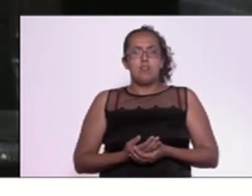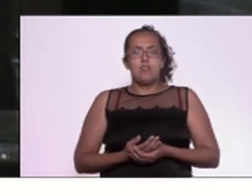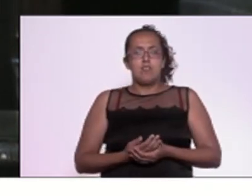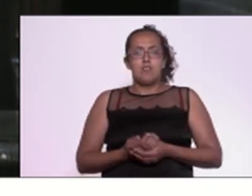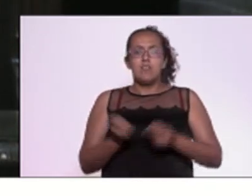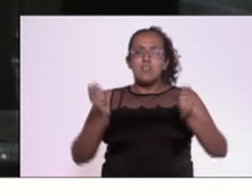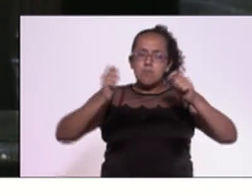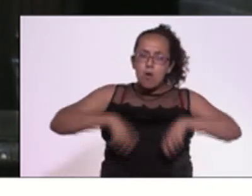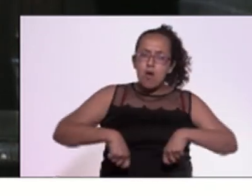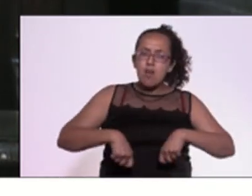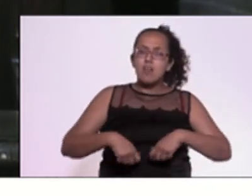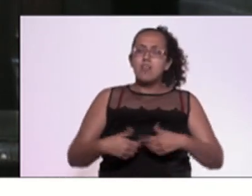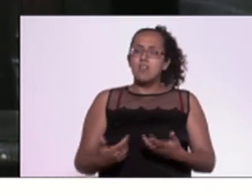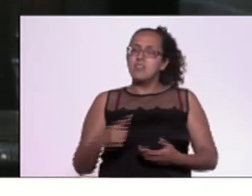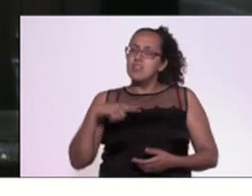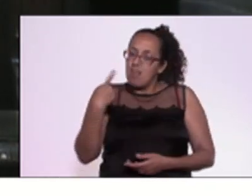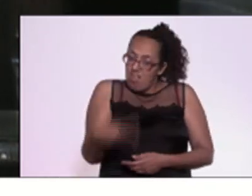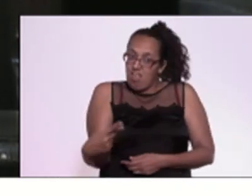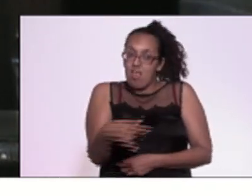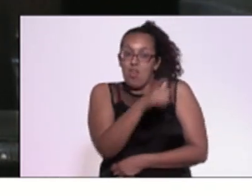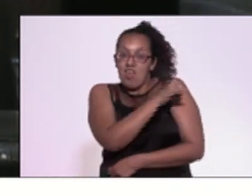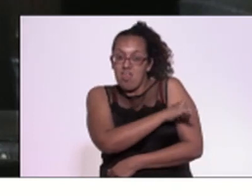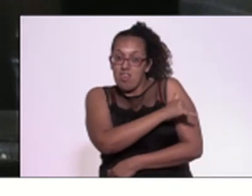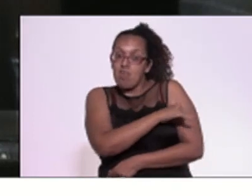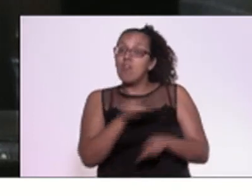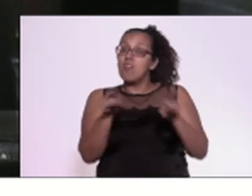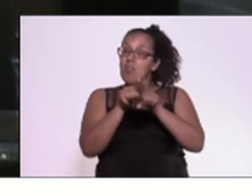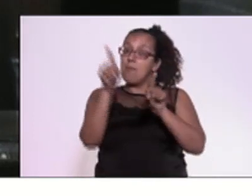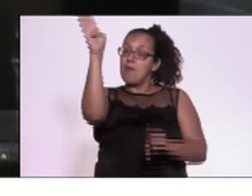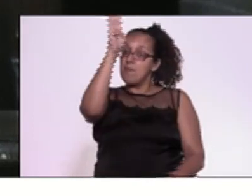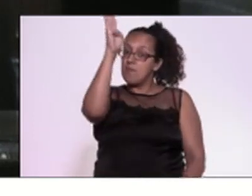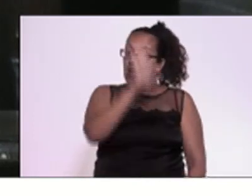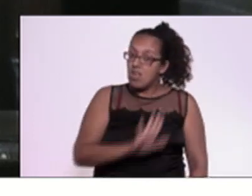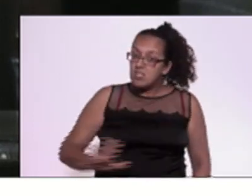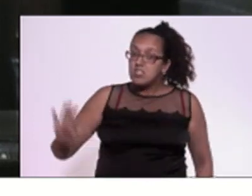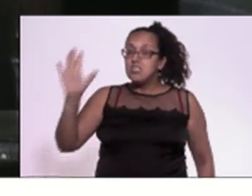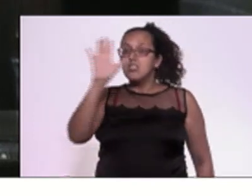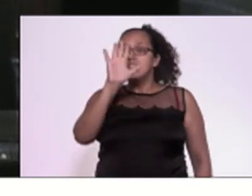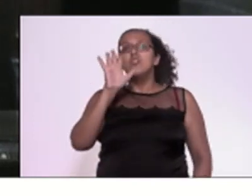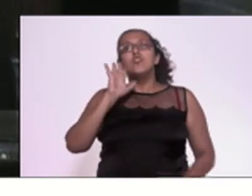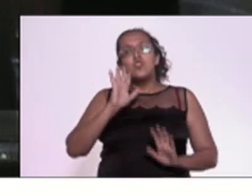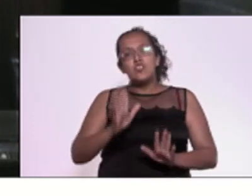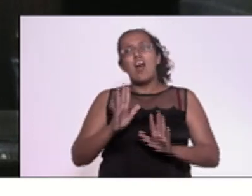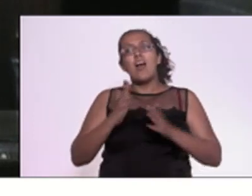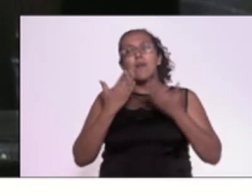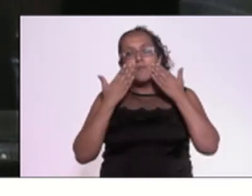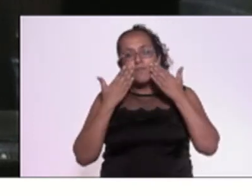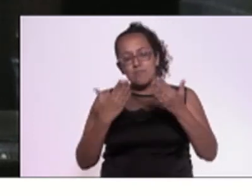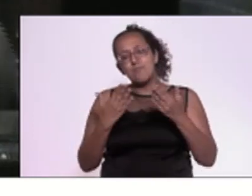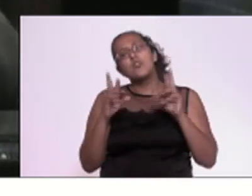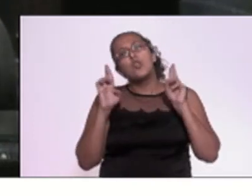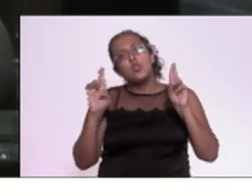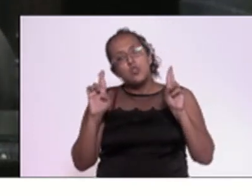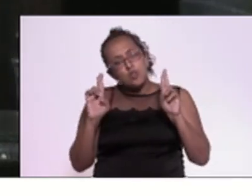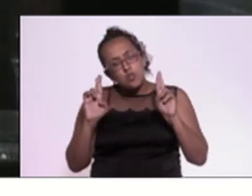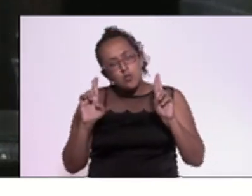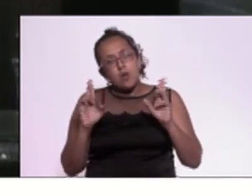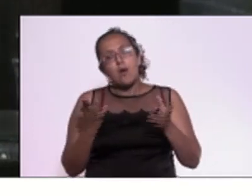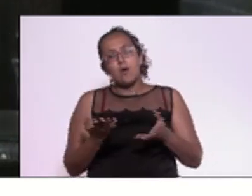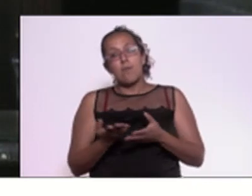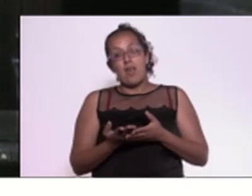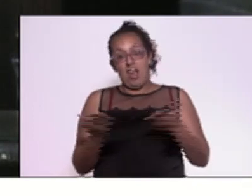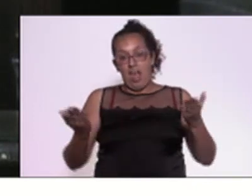eletrônicas, por todas as ofertas do mundo da internet, e você manter